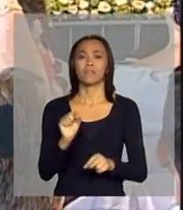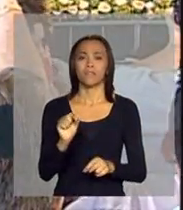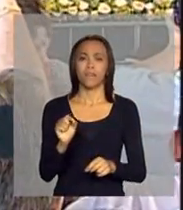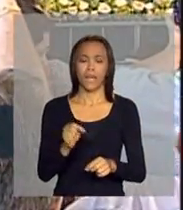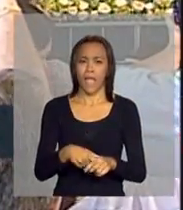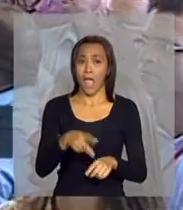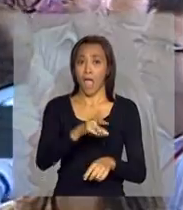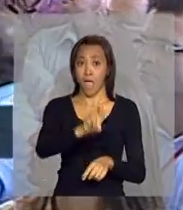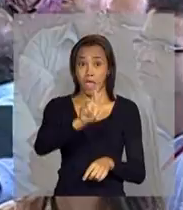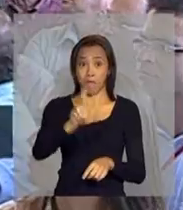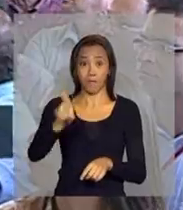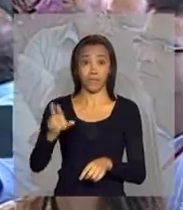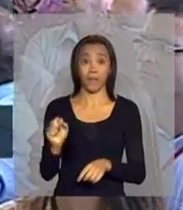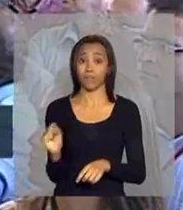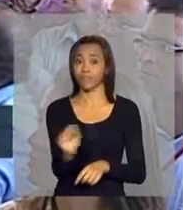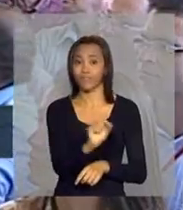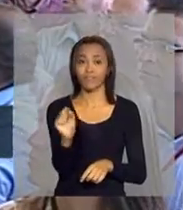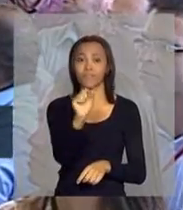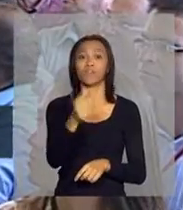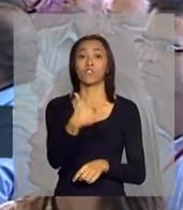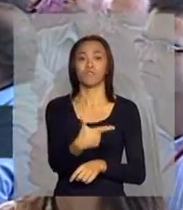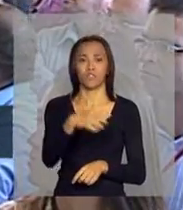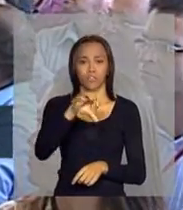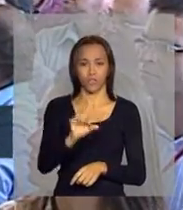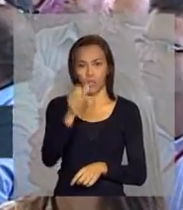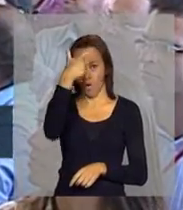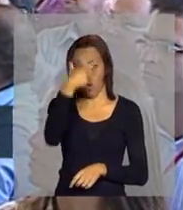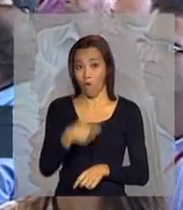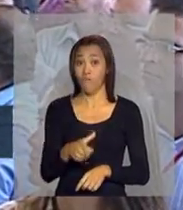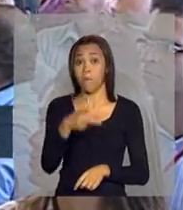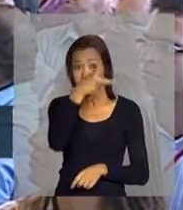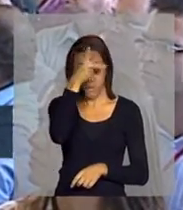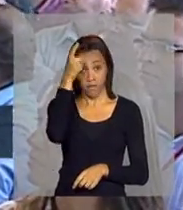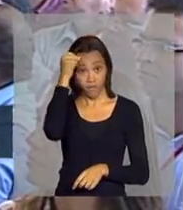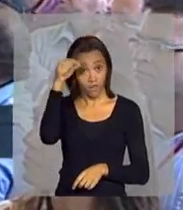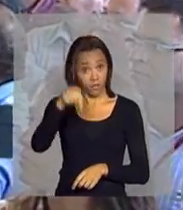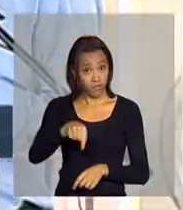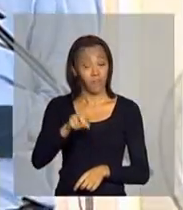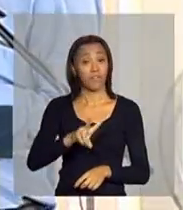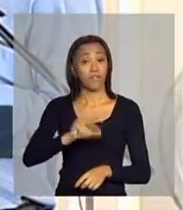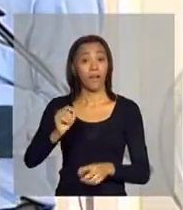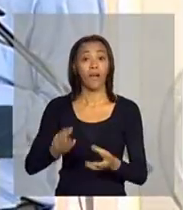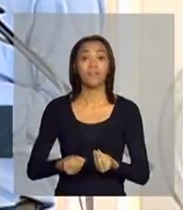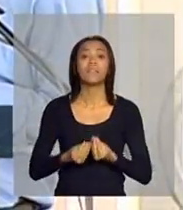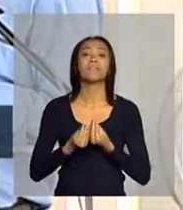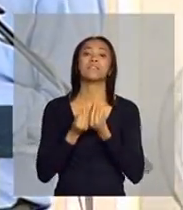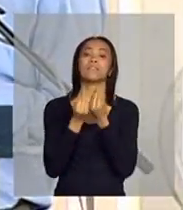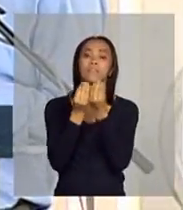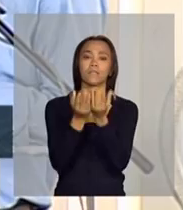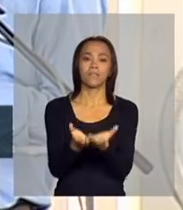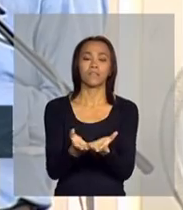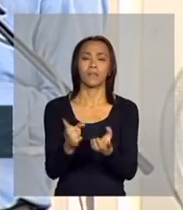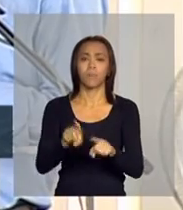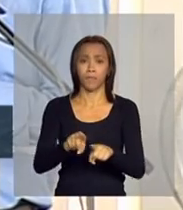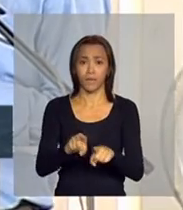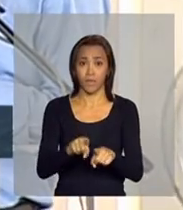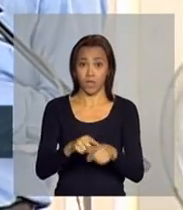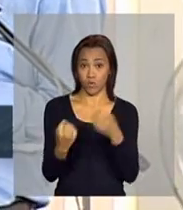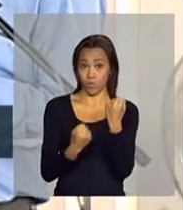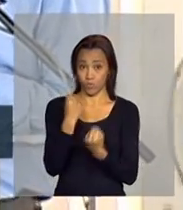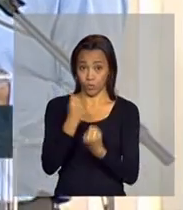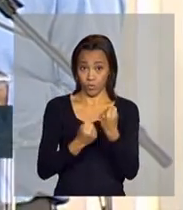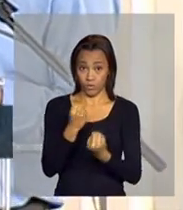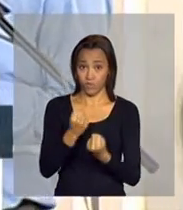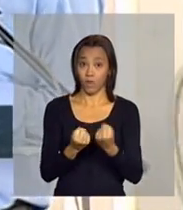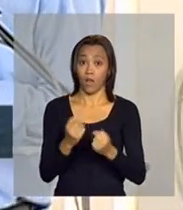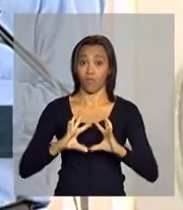os 29 prefeitos que estão aqui e que irão receber as retroescavadeiras do governo federal, que